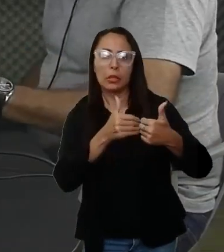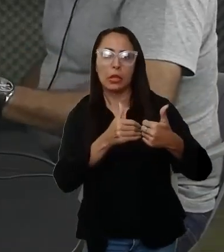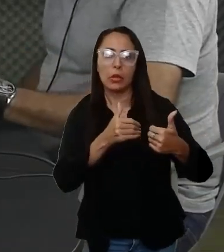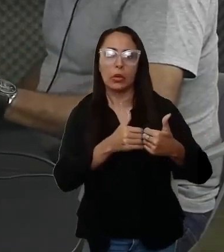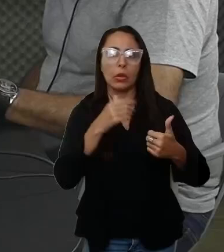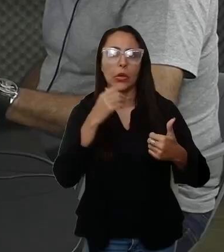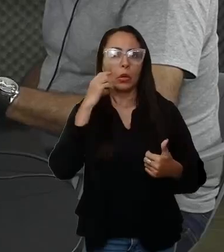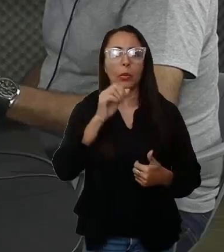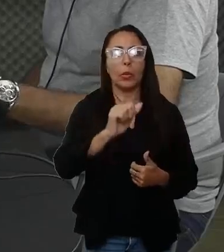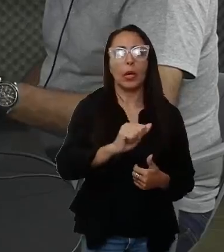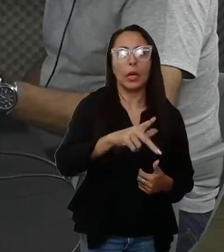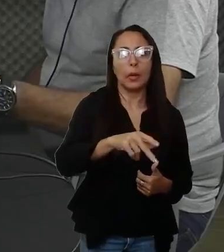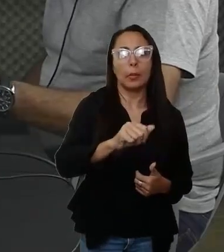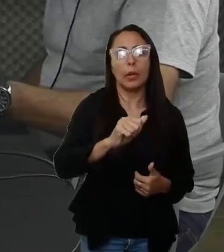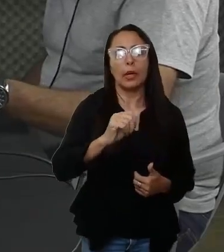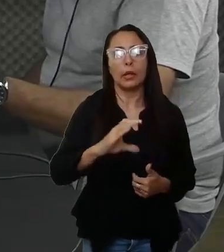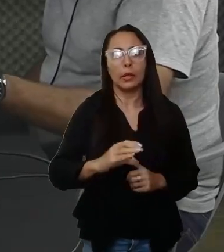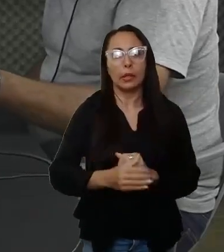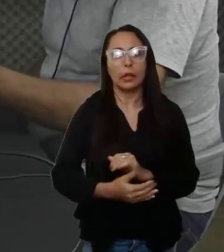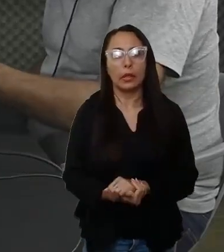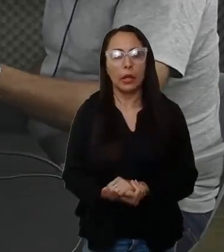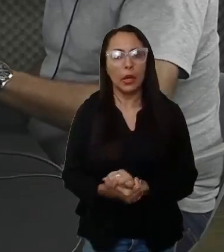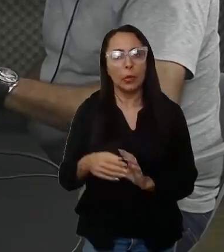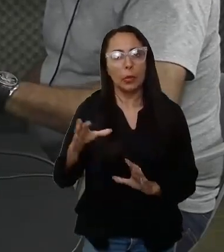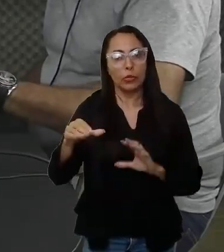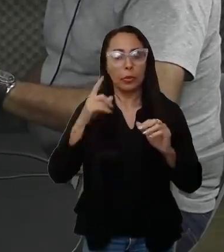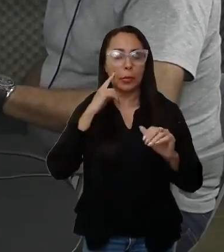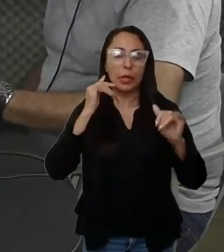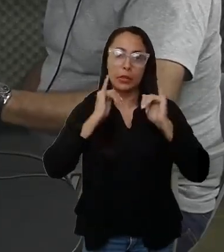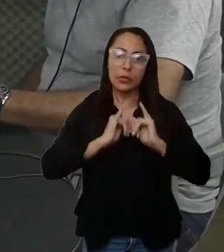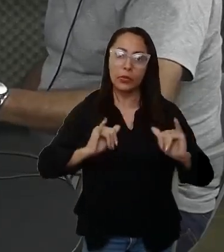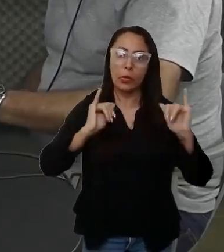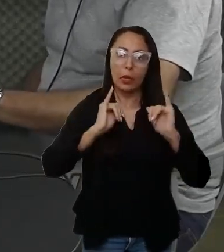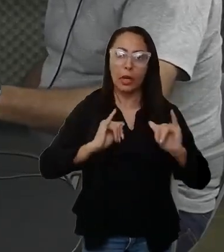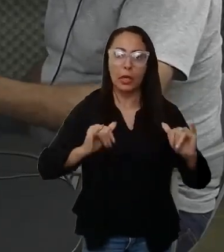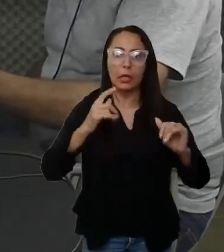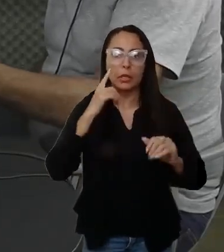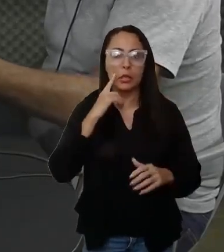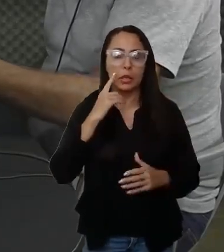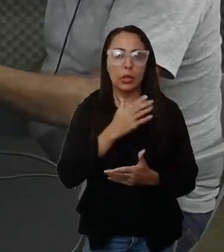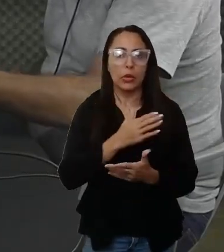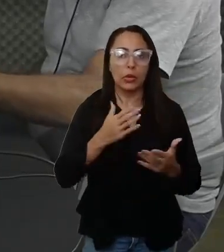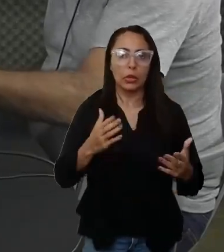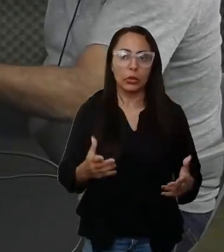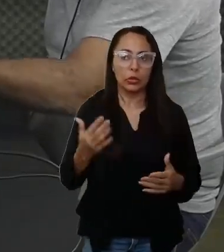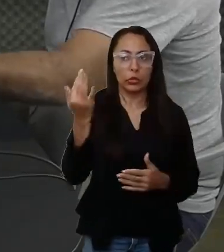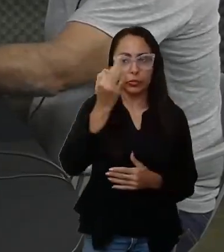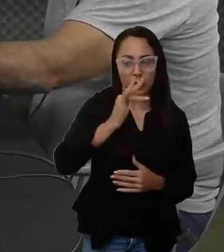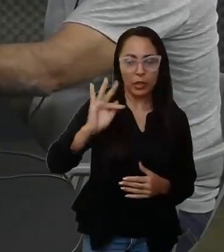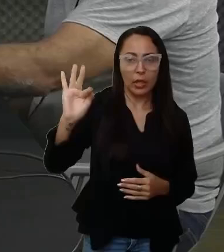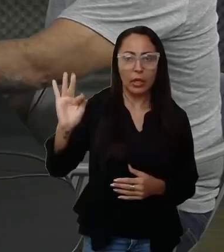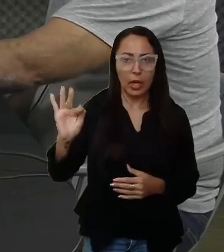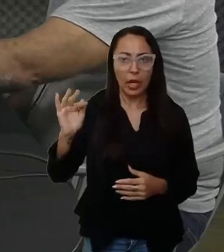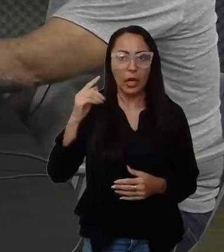a PAC, não é? Buscar mais informações com os institutos federais, as universidades, para